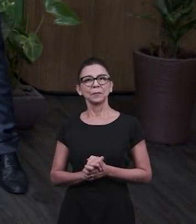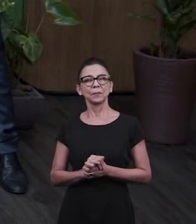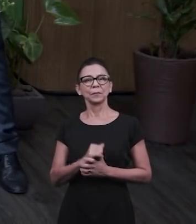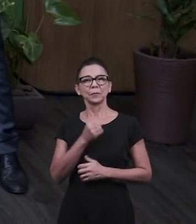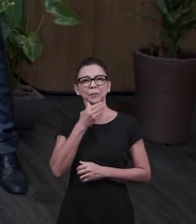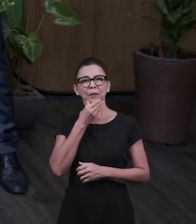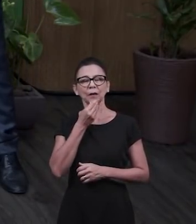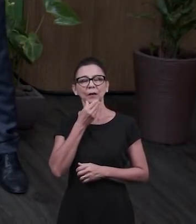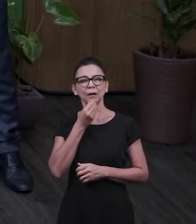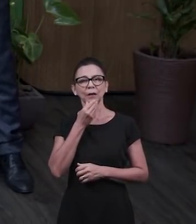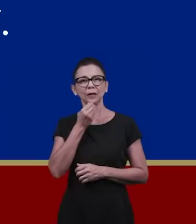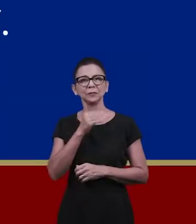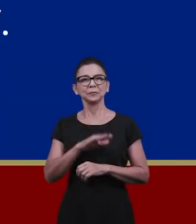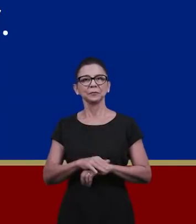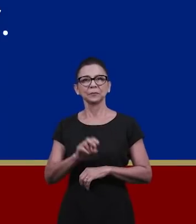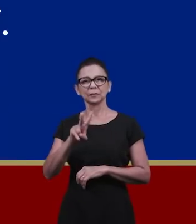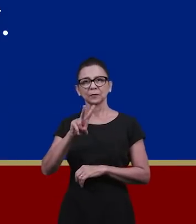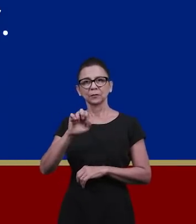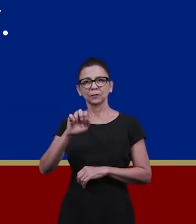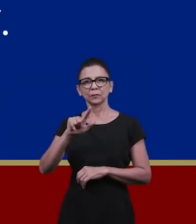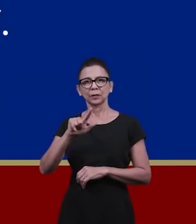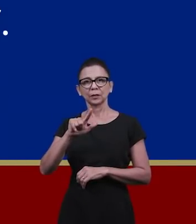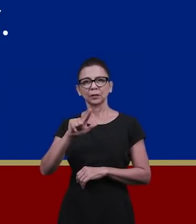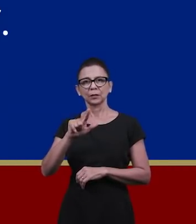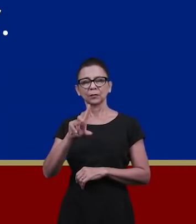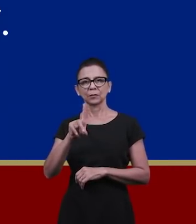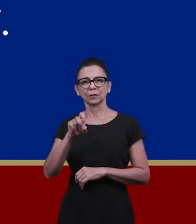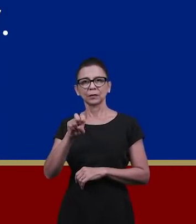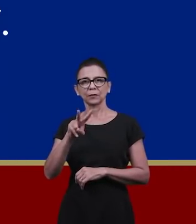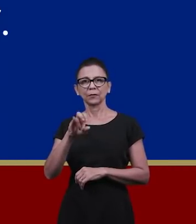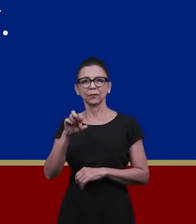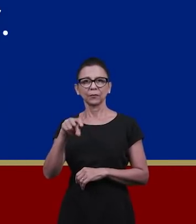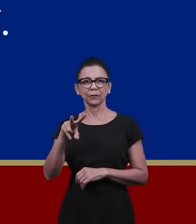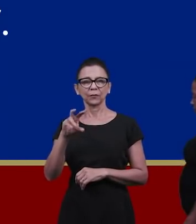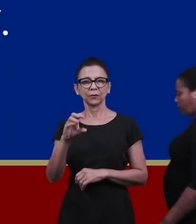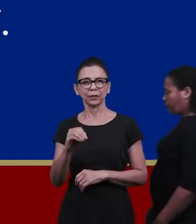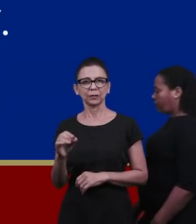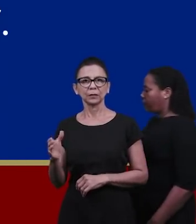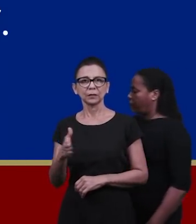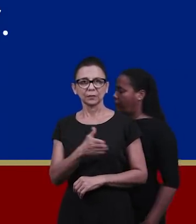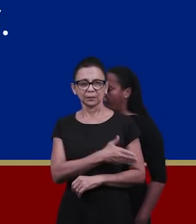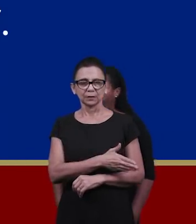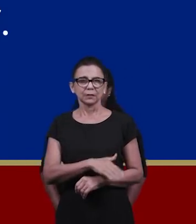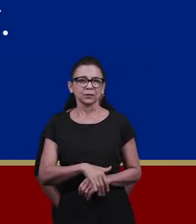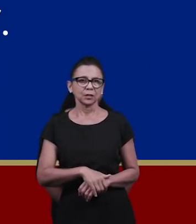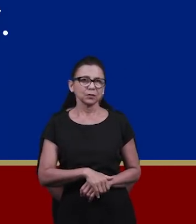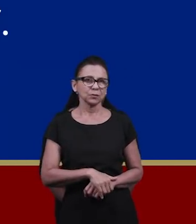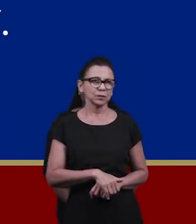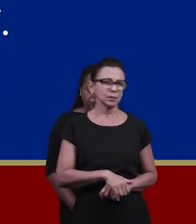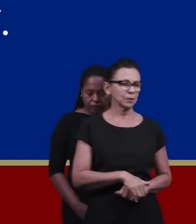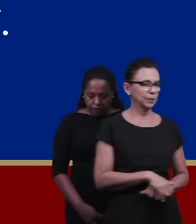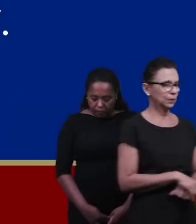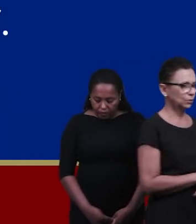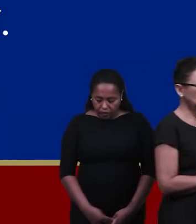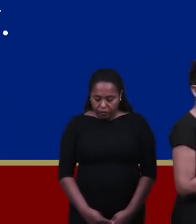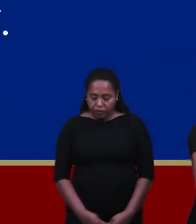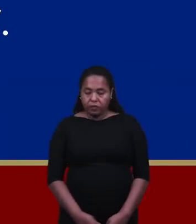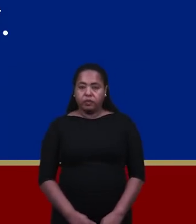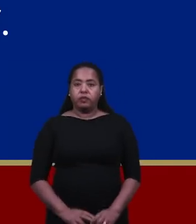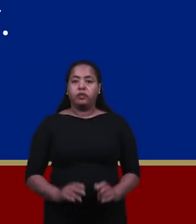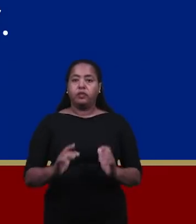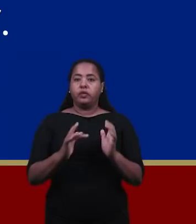Grande, Paraíba, que disse: Jesus é o semeador que leva a palavra de Deus aos